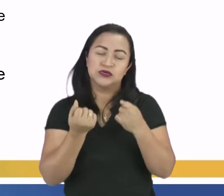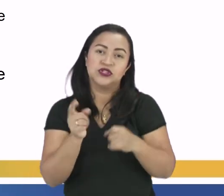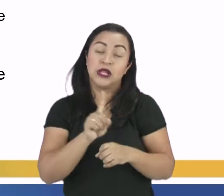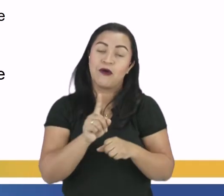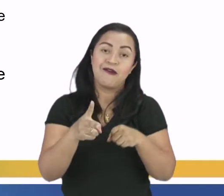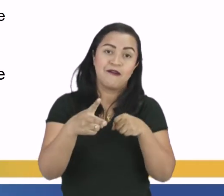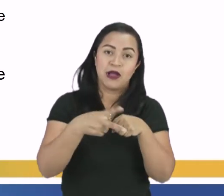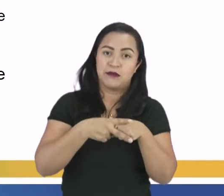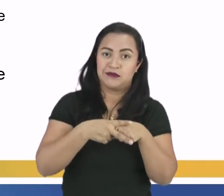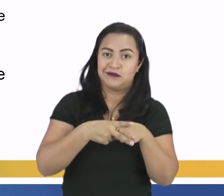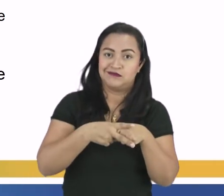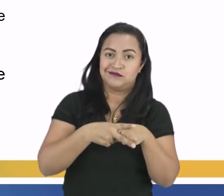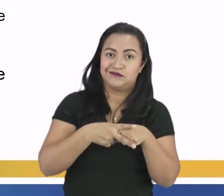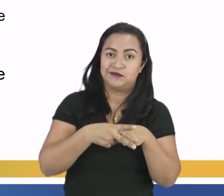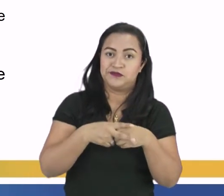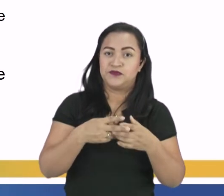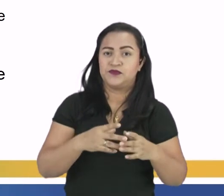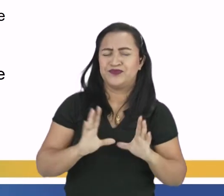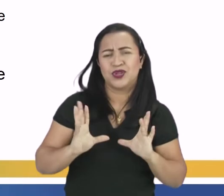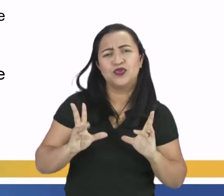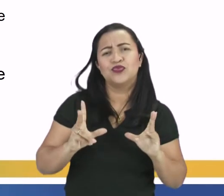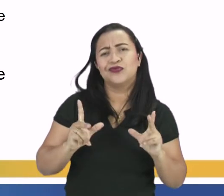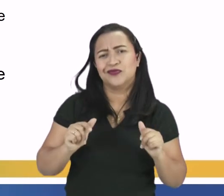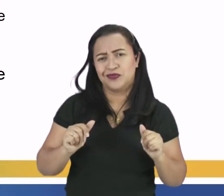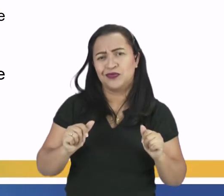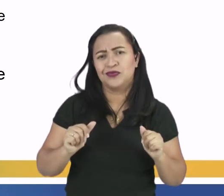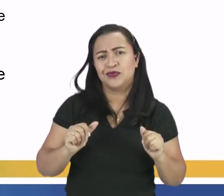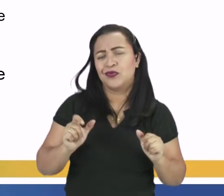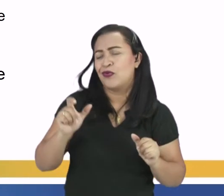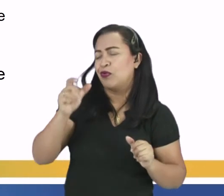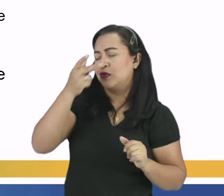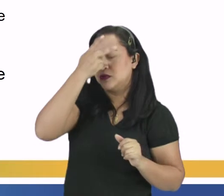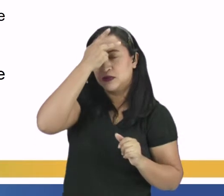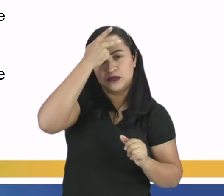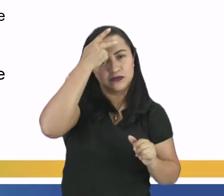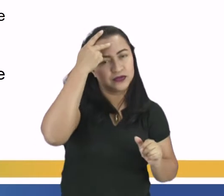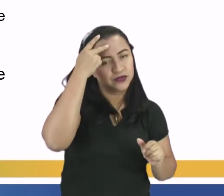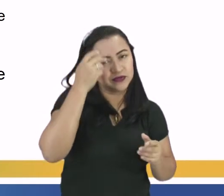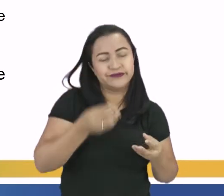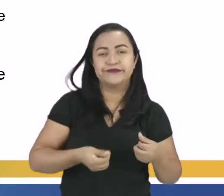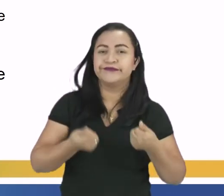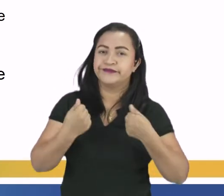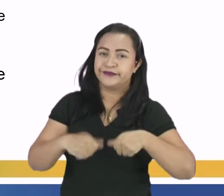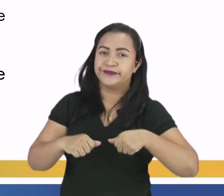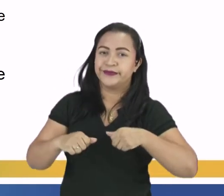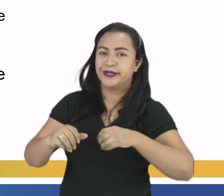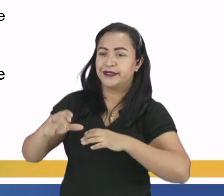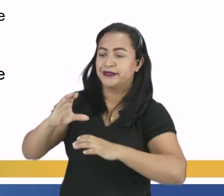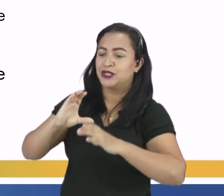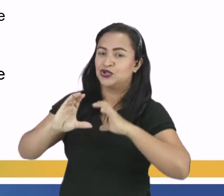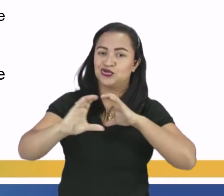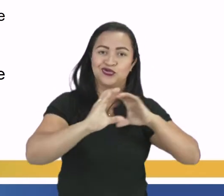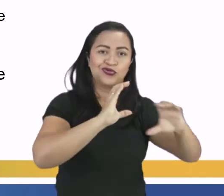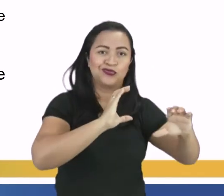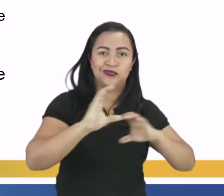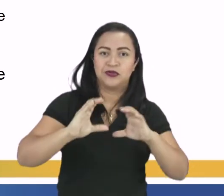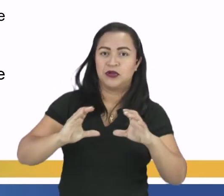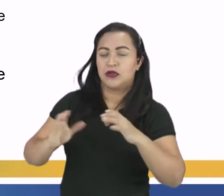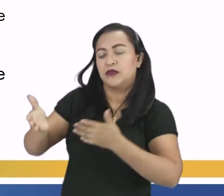verbal, né? Todo ser humano tem uma necessidade de se comunicar, e por meio desses